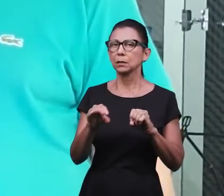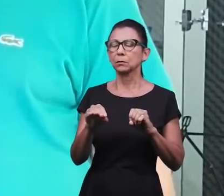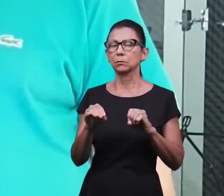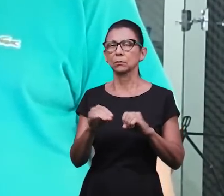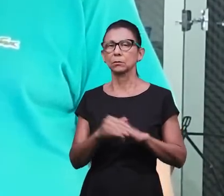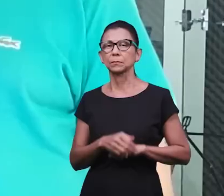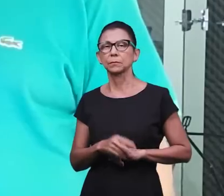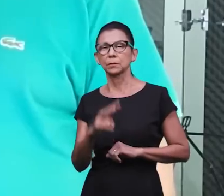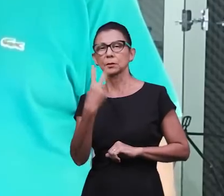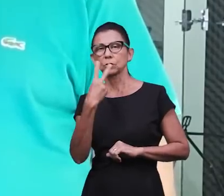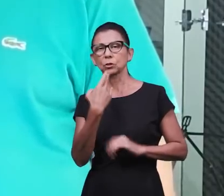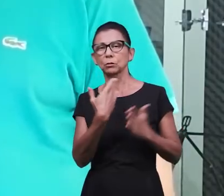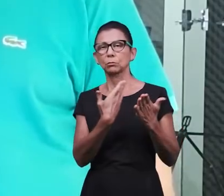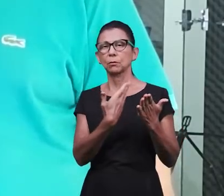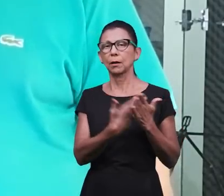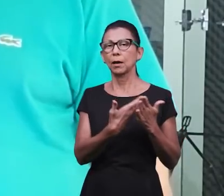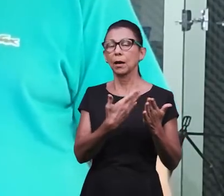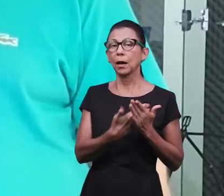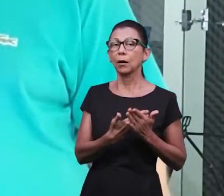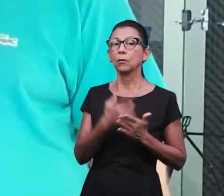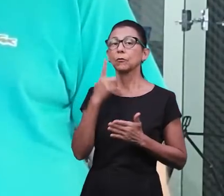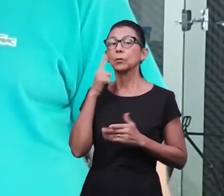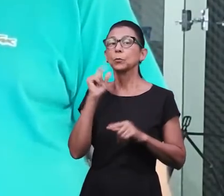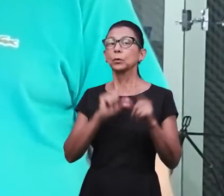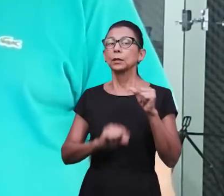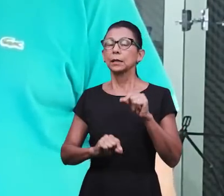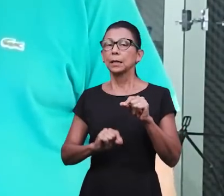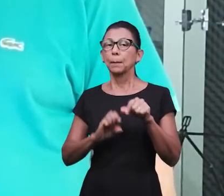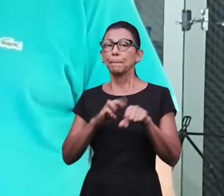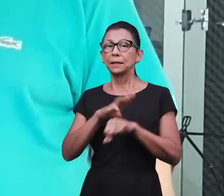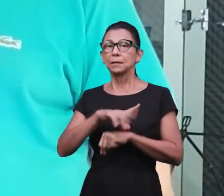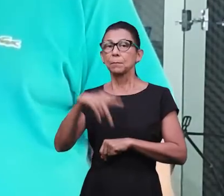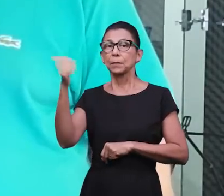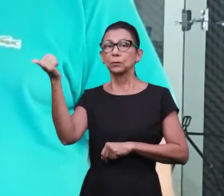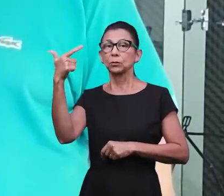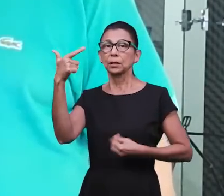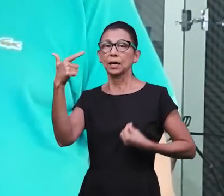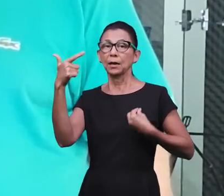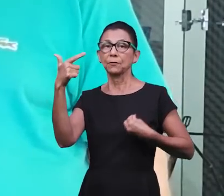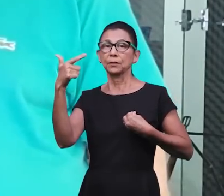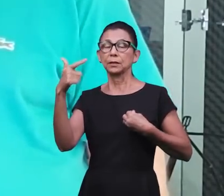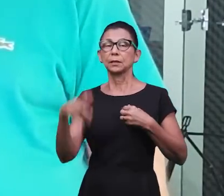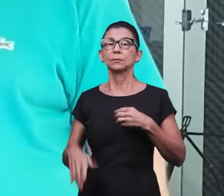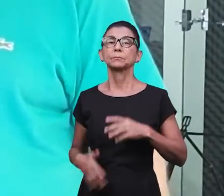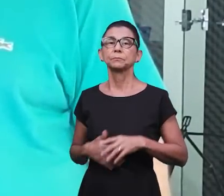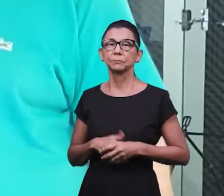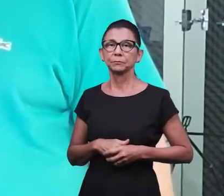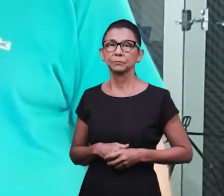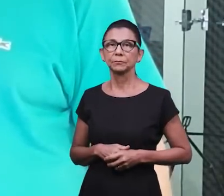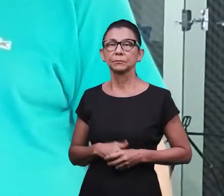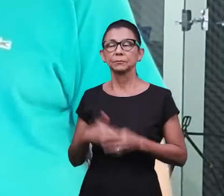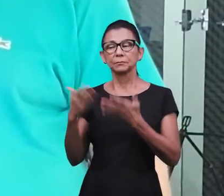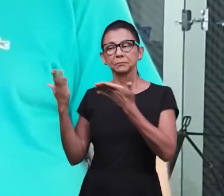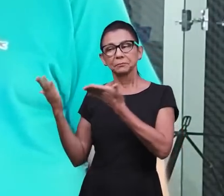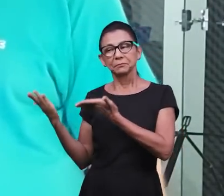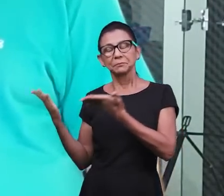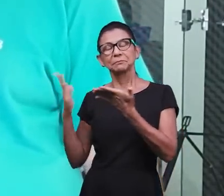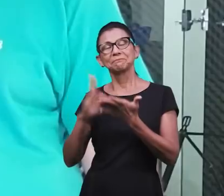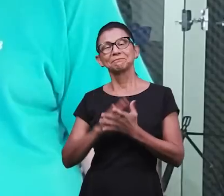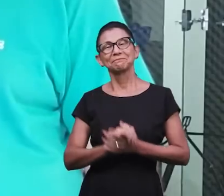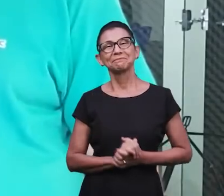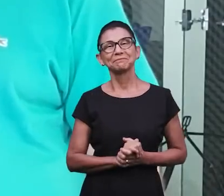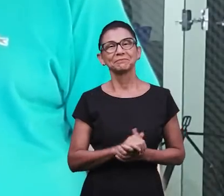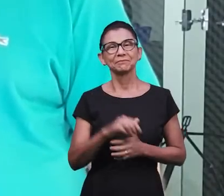onde ouvimos que o ministério é maior do que a vida. E com isso, nós estamos aqui do lado do nosso